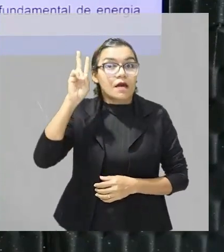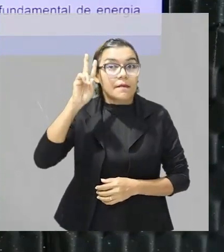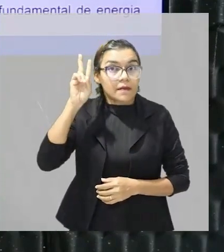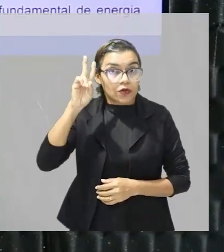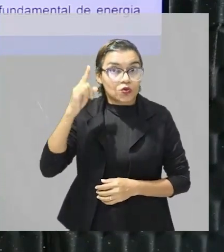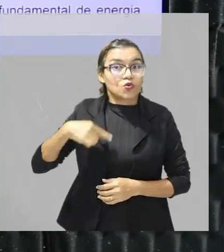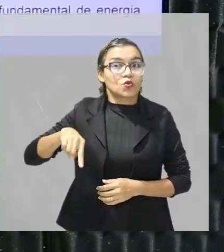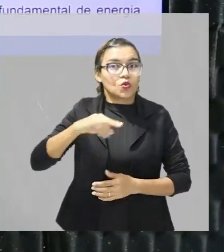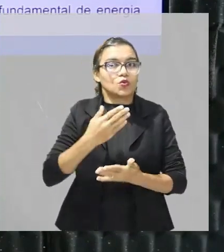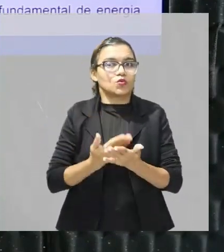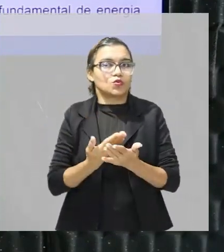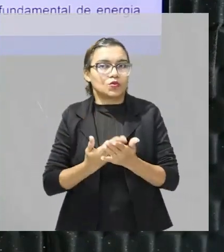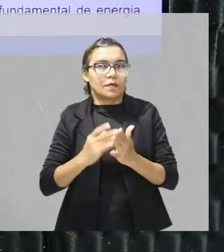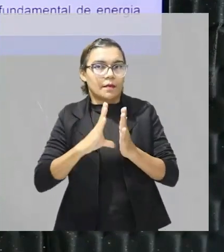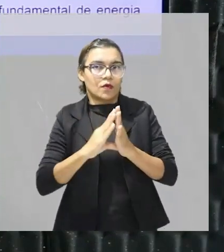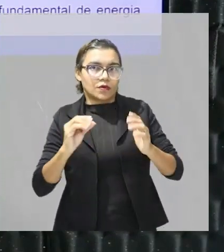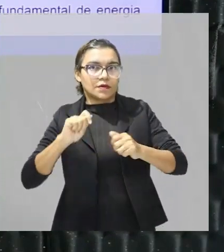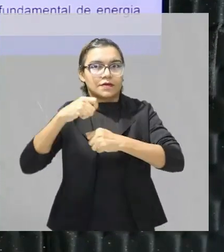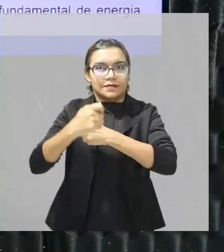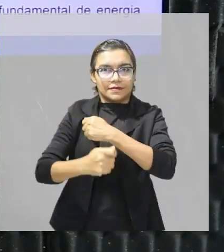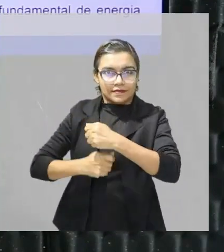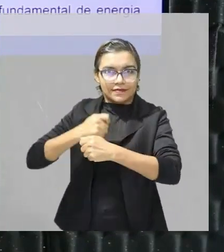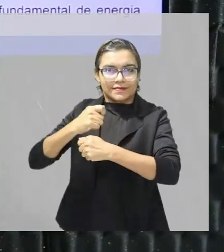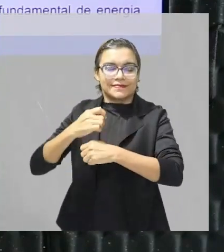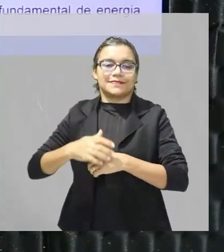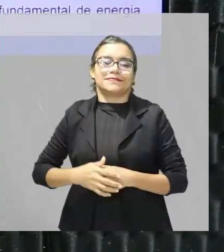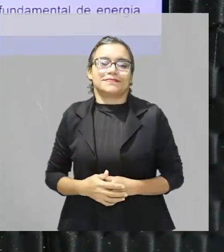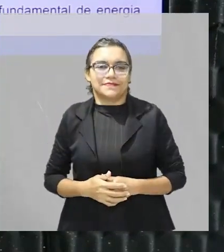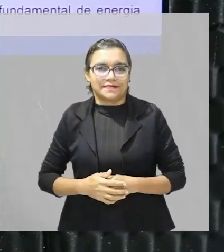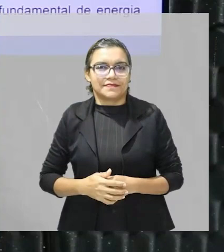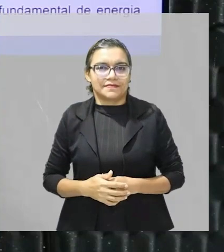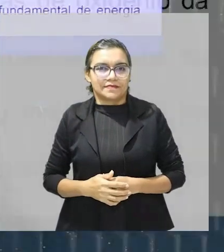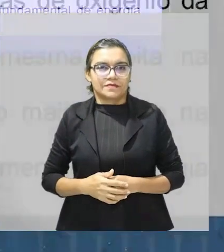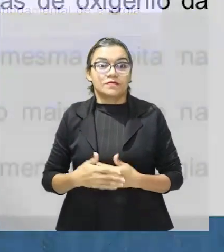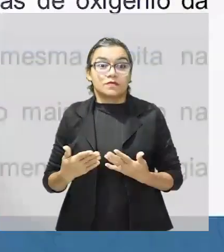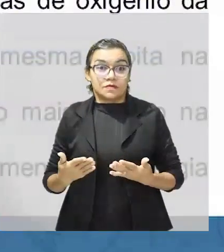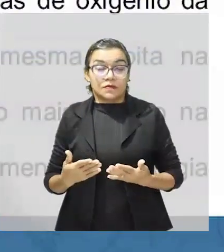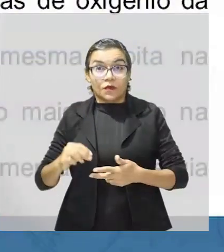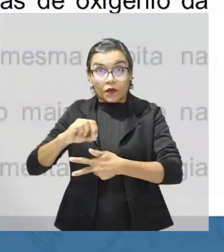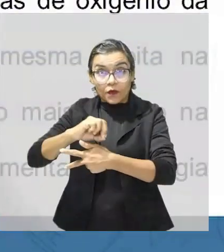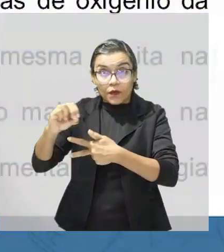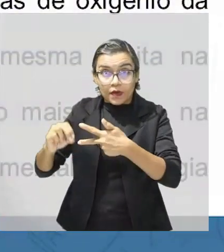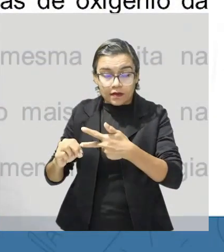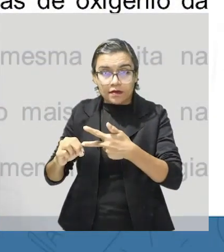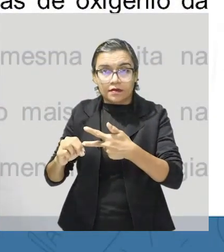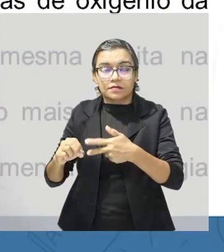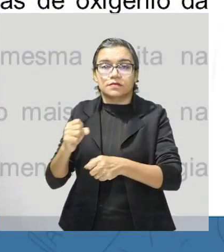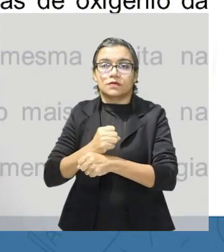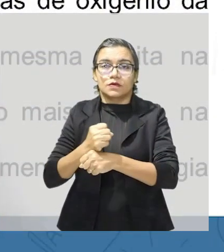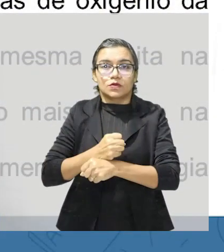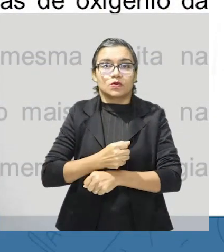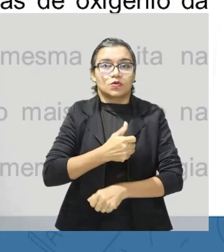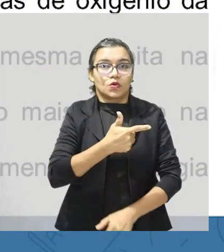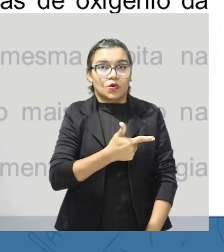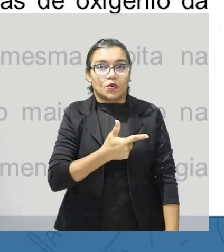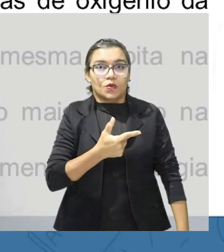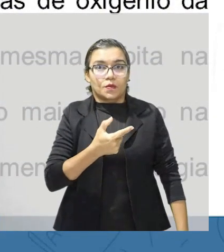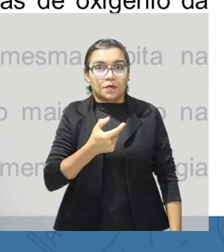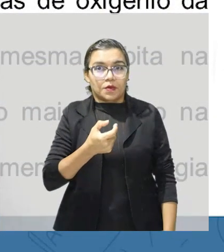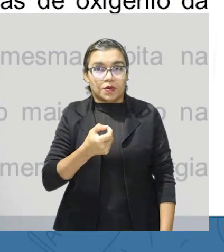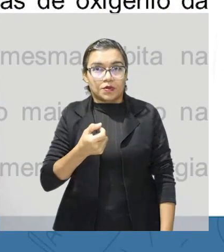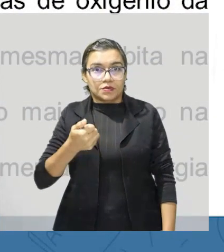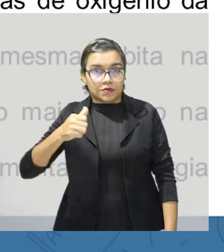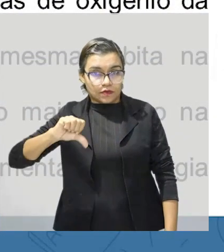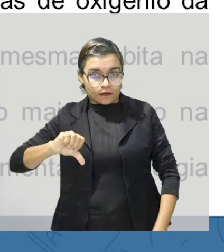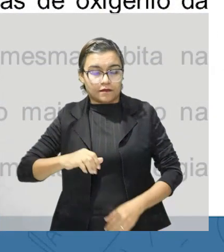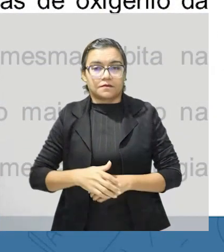modelos atômicos certo então questão do Enem 2019 Olha só um teste de